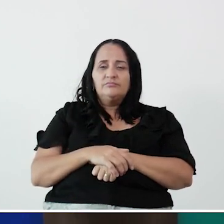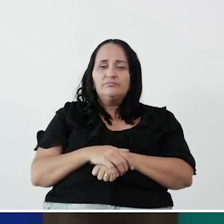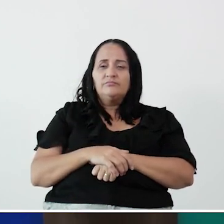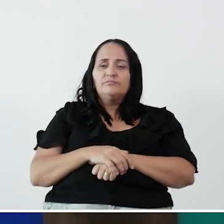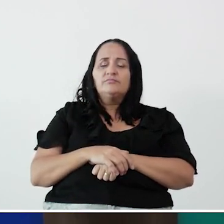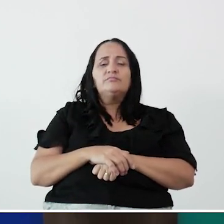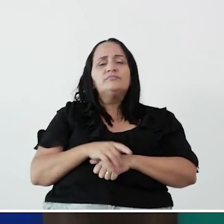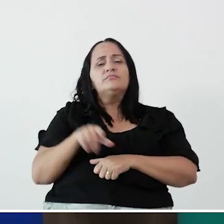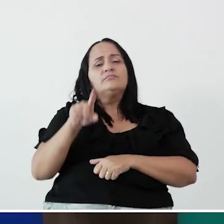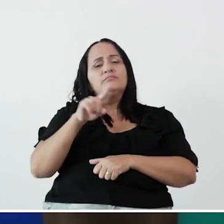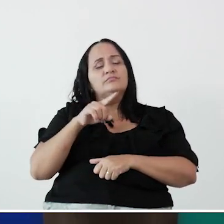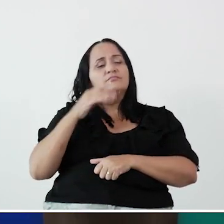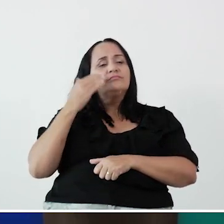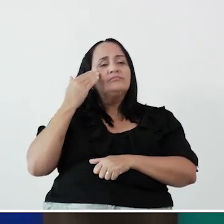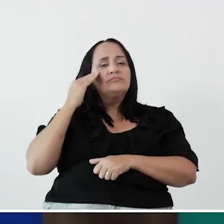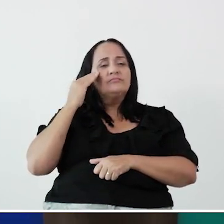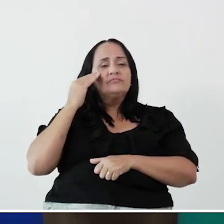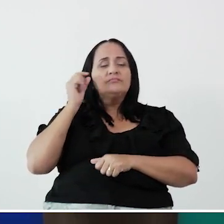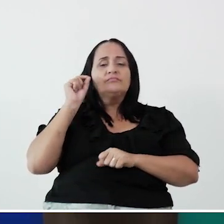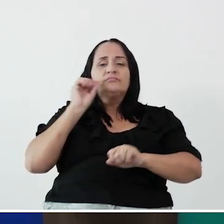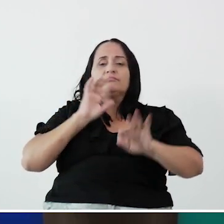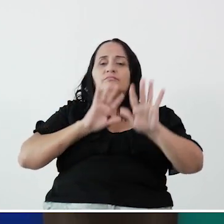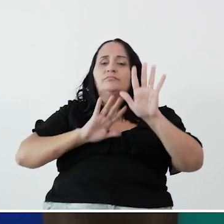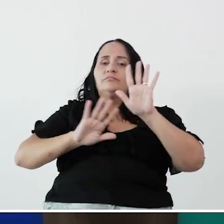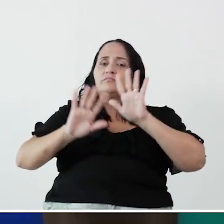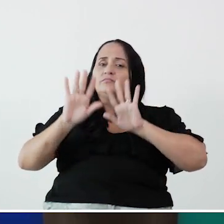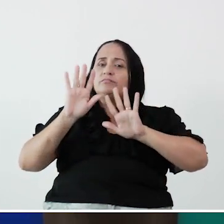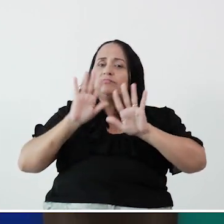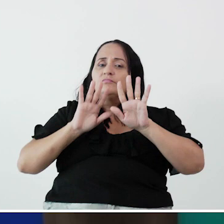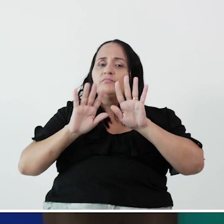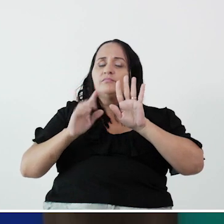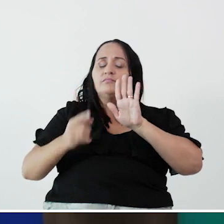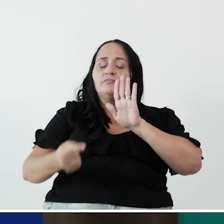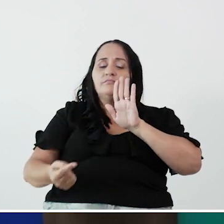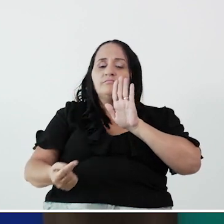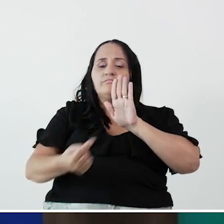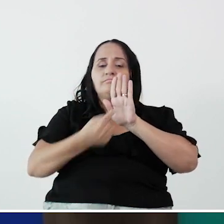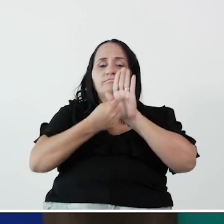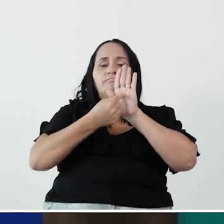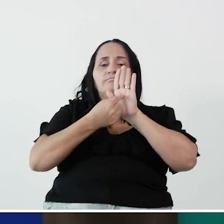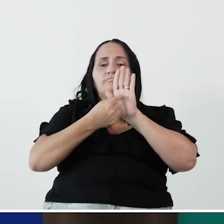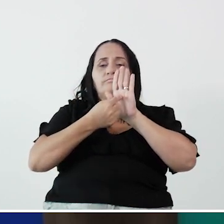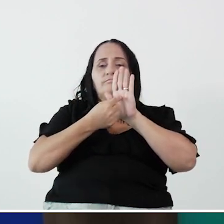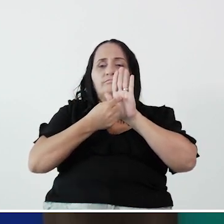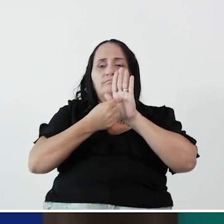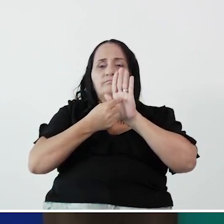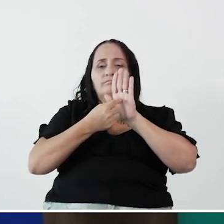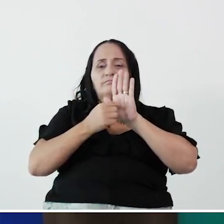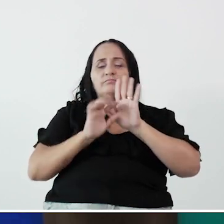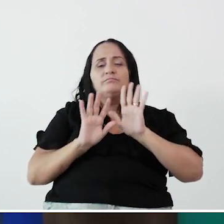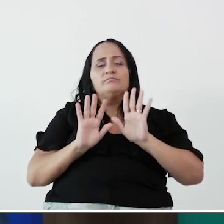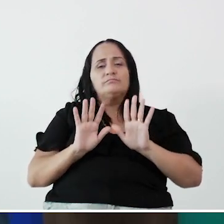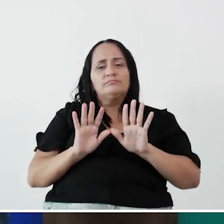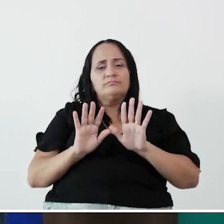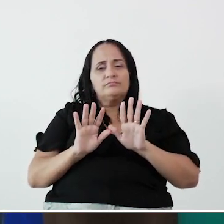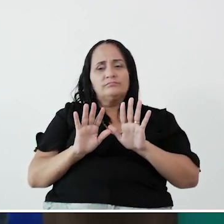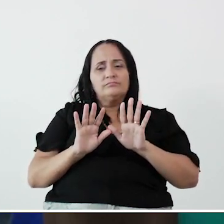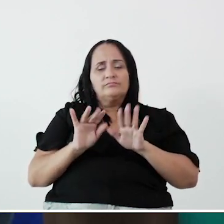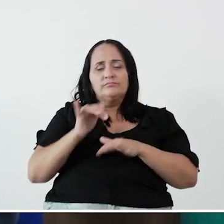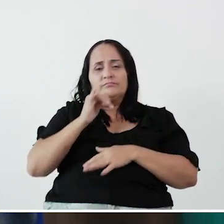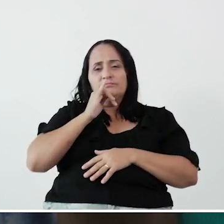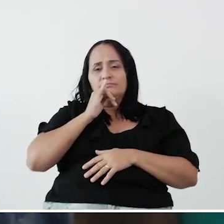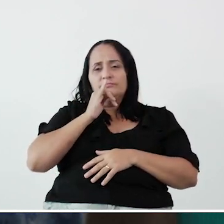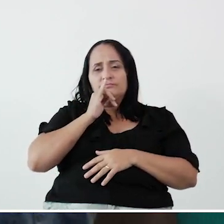que temos que ter um cuidado quando a gente vai marcar um ponto no eixo de coordenadas cartesianas. Mais uma vez, como